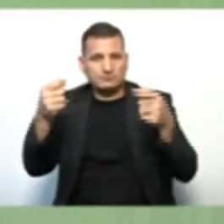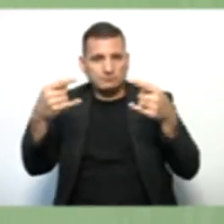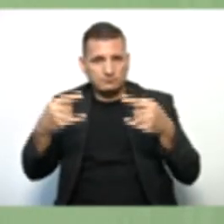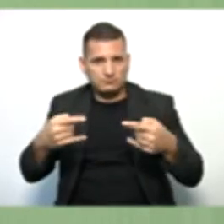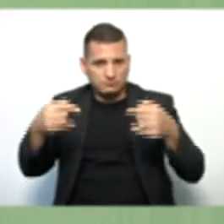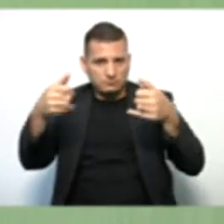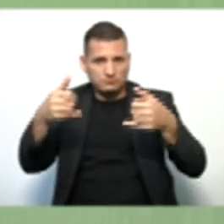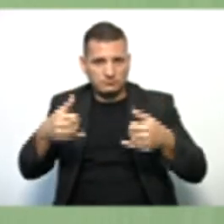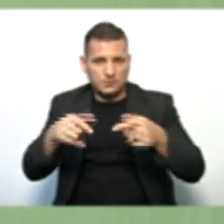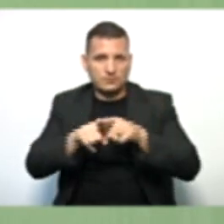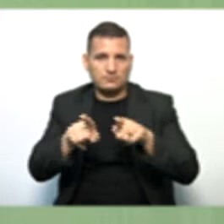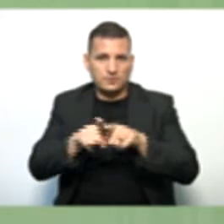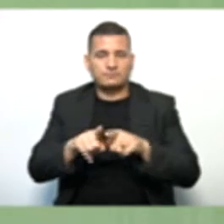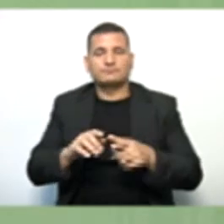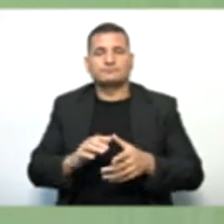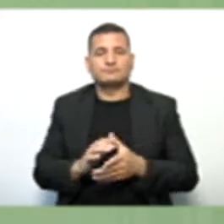lá?